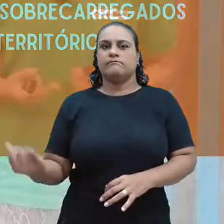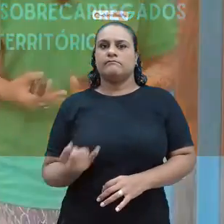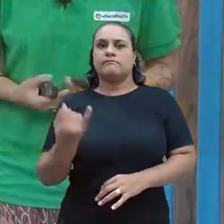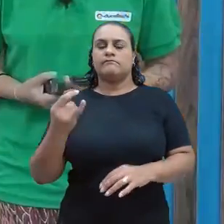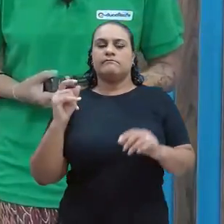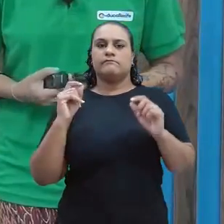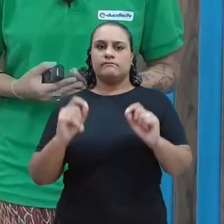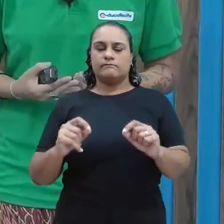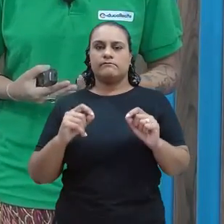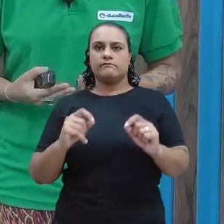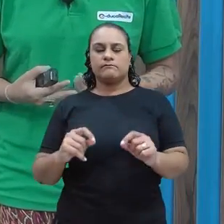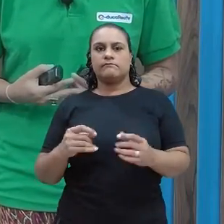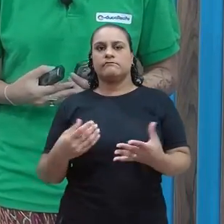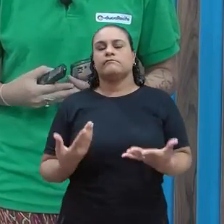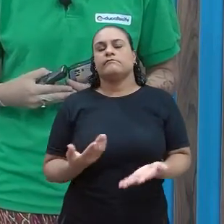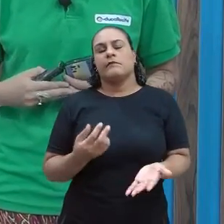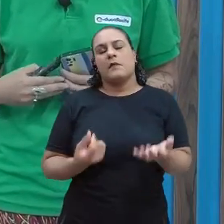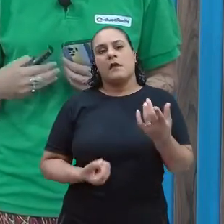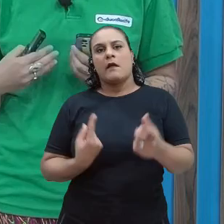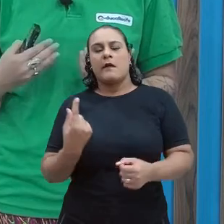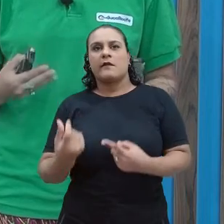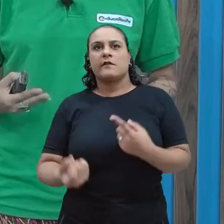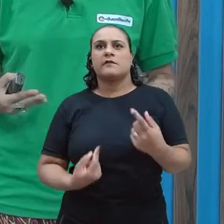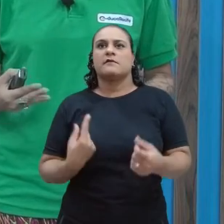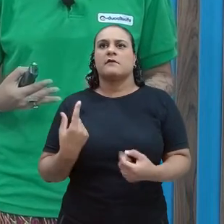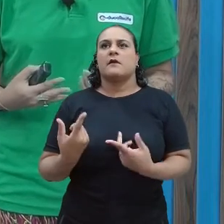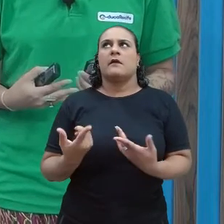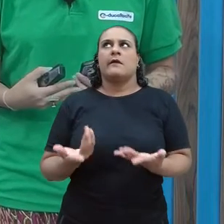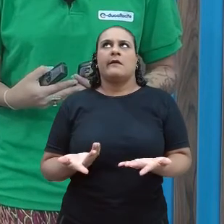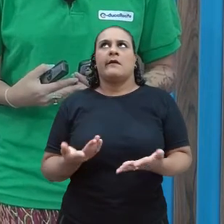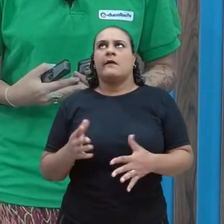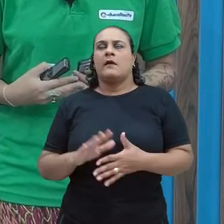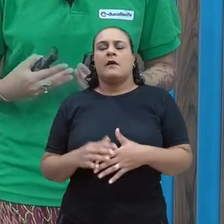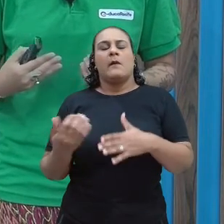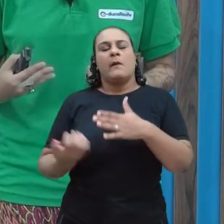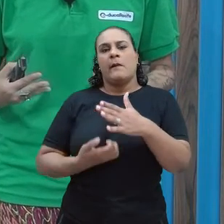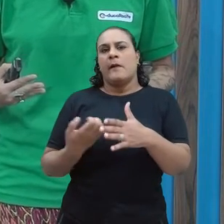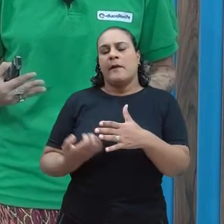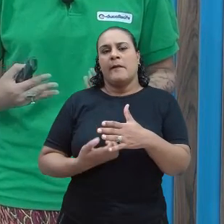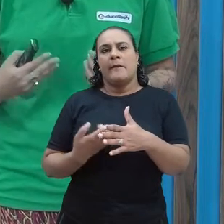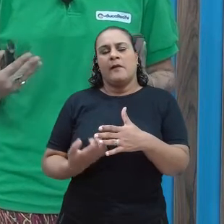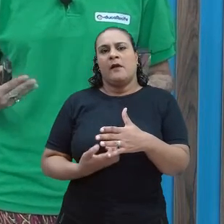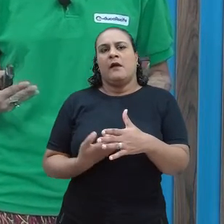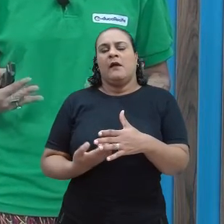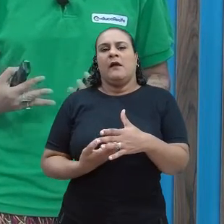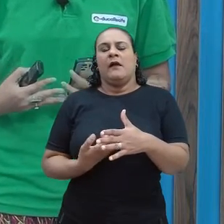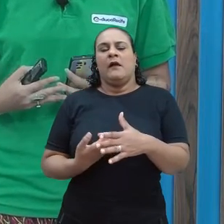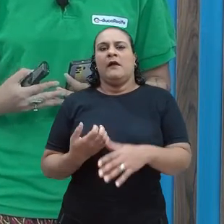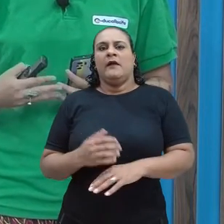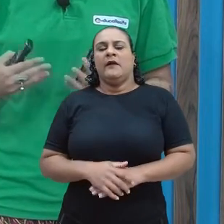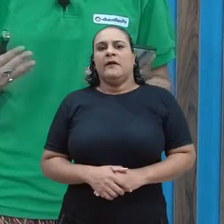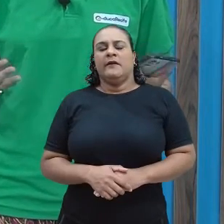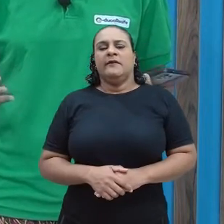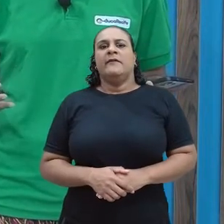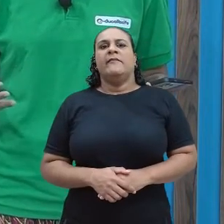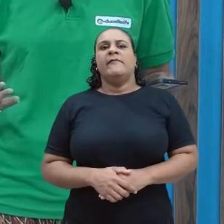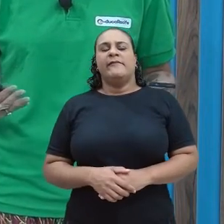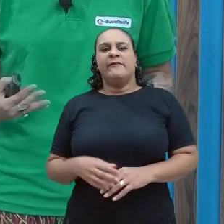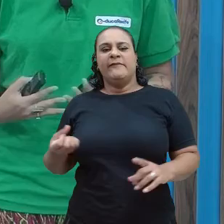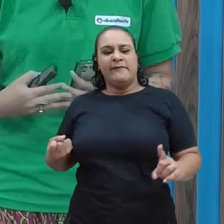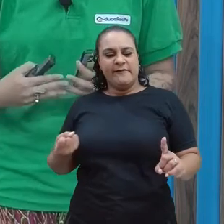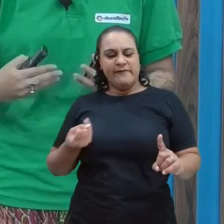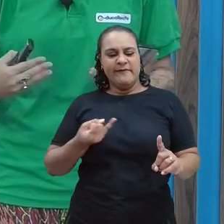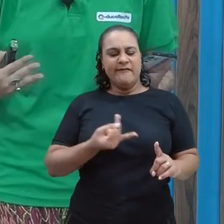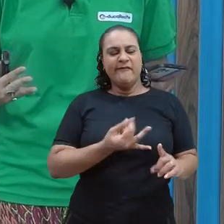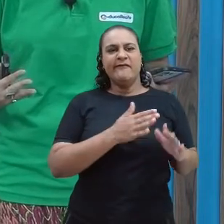ver aqui que muitas vezes algum empreendimento, né, algumas questões que vai beneficiar, né,